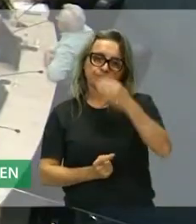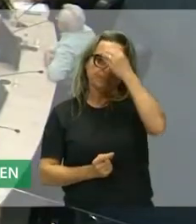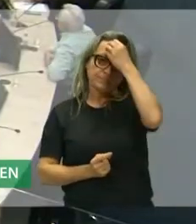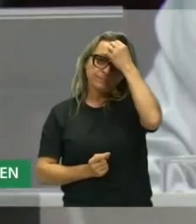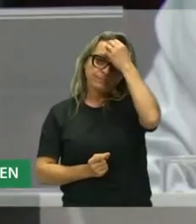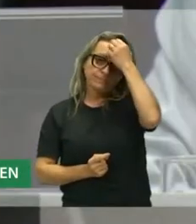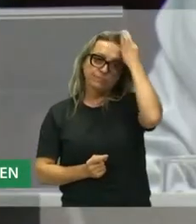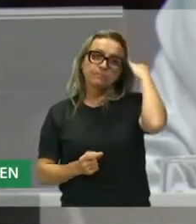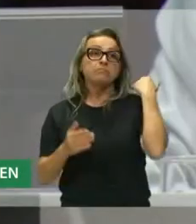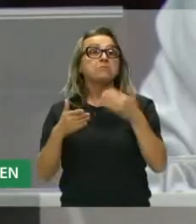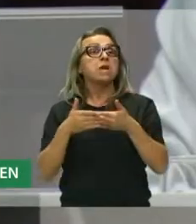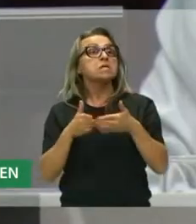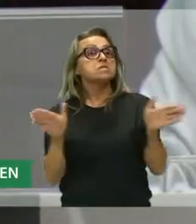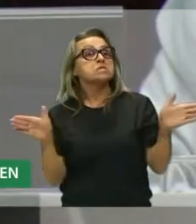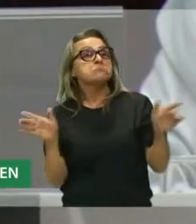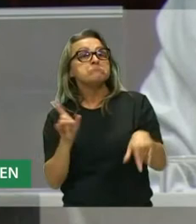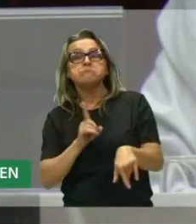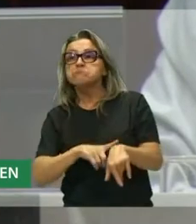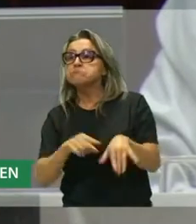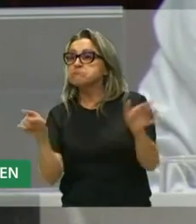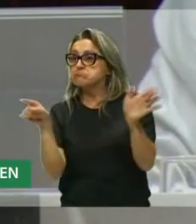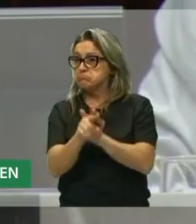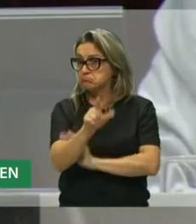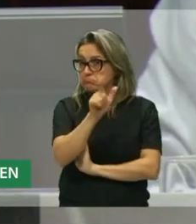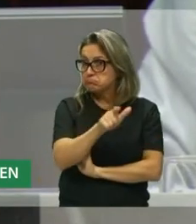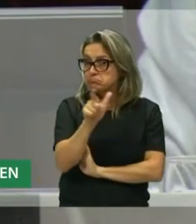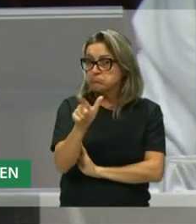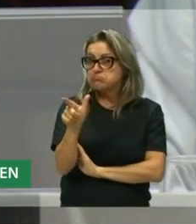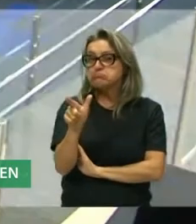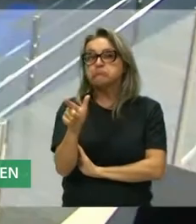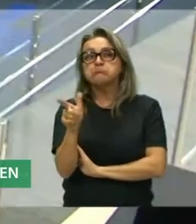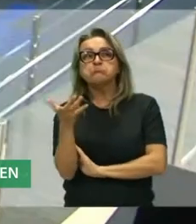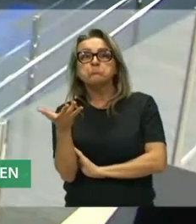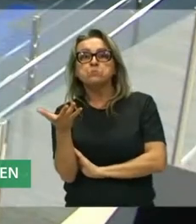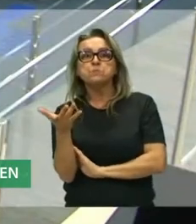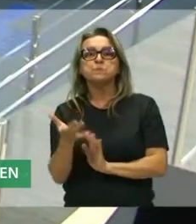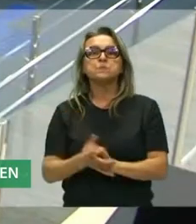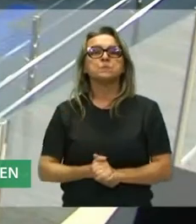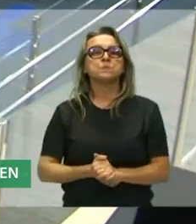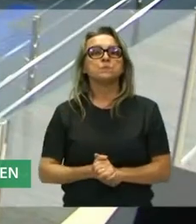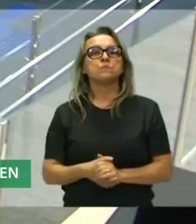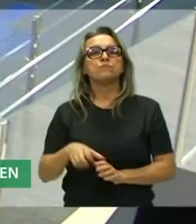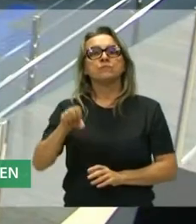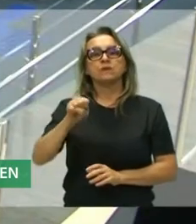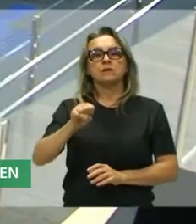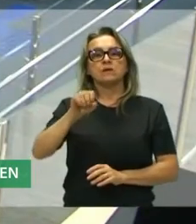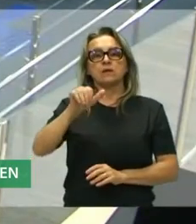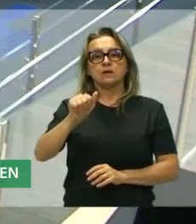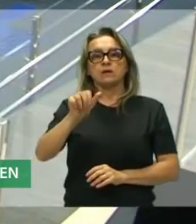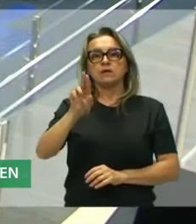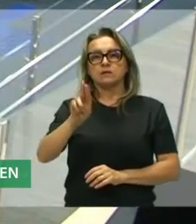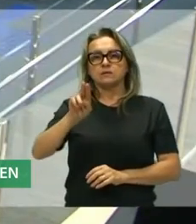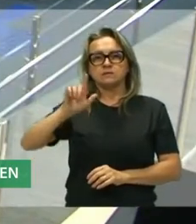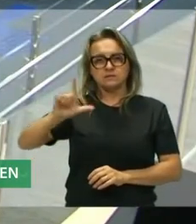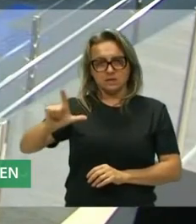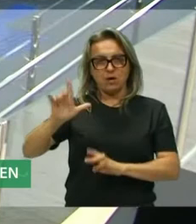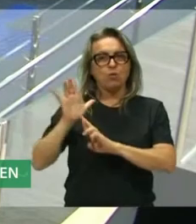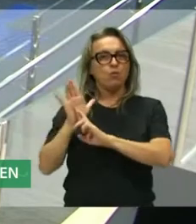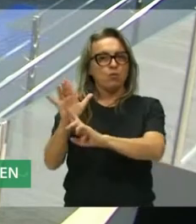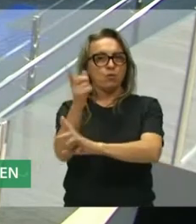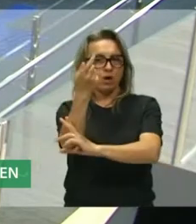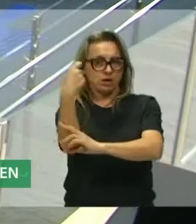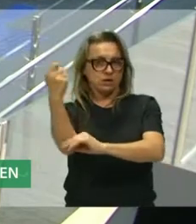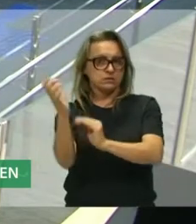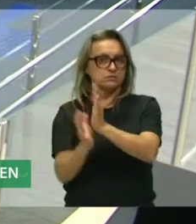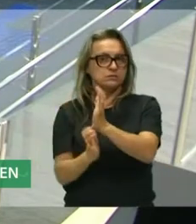Espaço aberto para perguntas. Ninguém deseja fazer mais nenhuma pergunta. Saul, representando a Associação Empresarial.